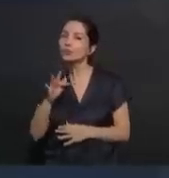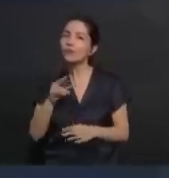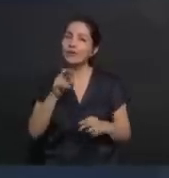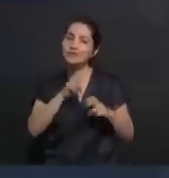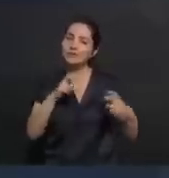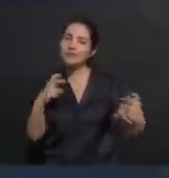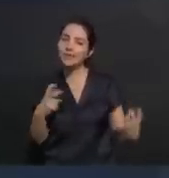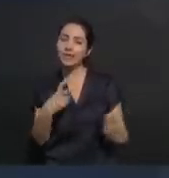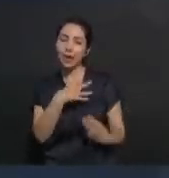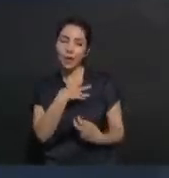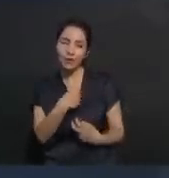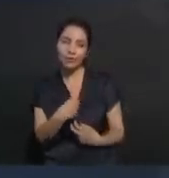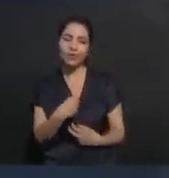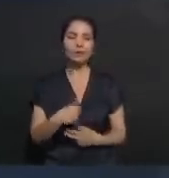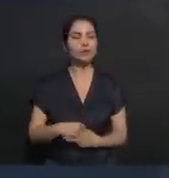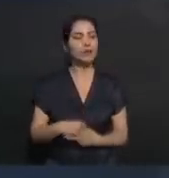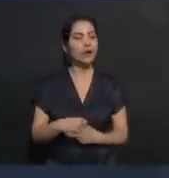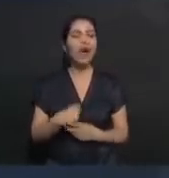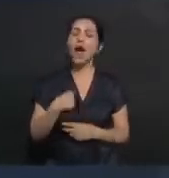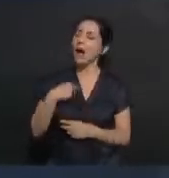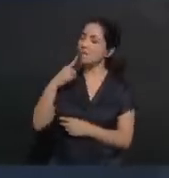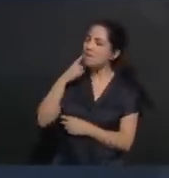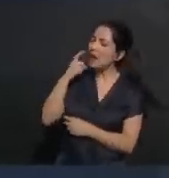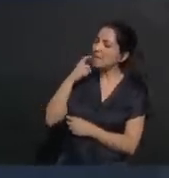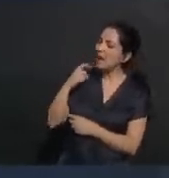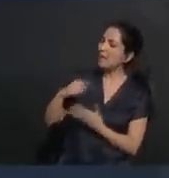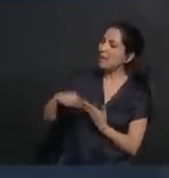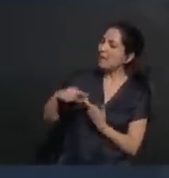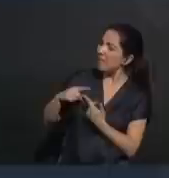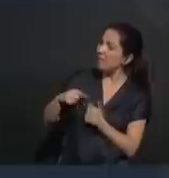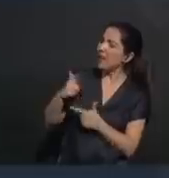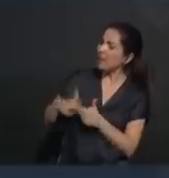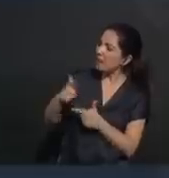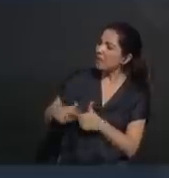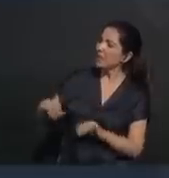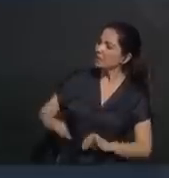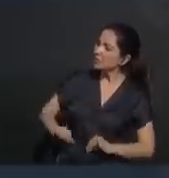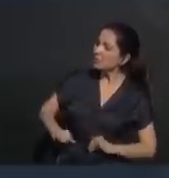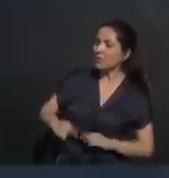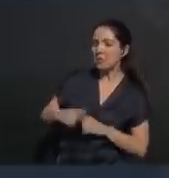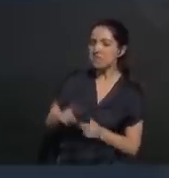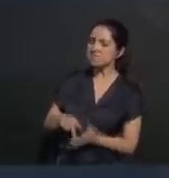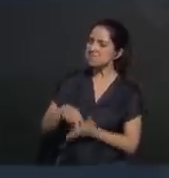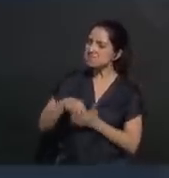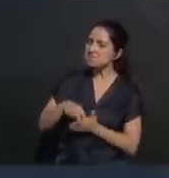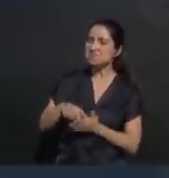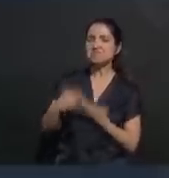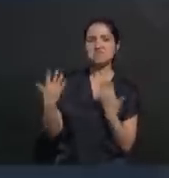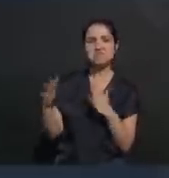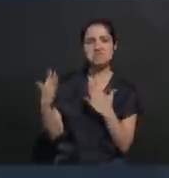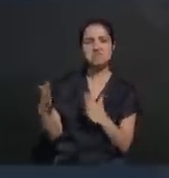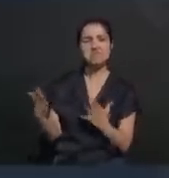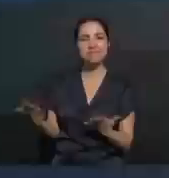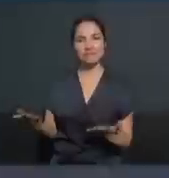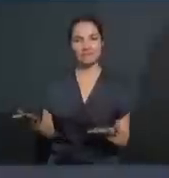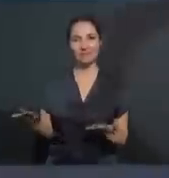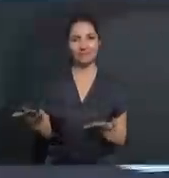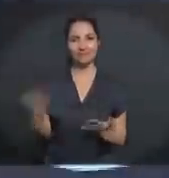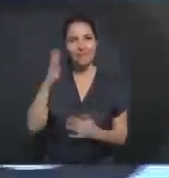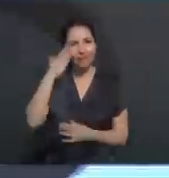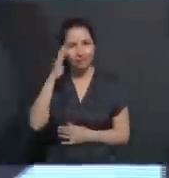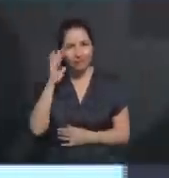isso e isso, mas continuou firme. Mamãe passou isso, isso e isso e continuou firme. Quem entende o que eu estou pregando aqui